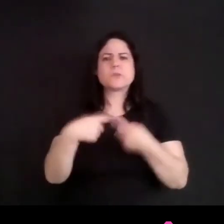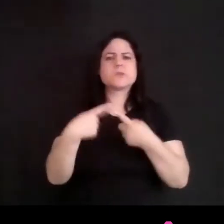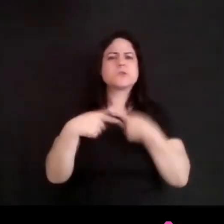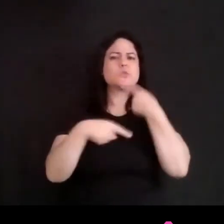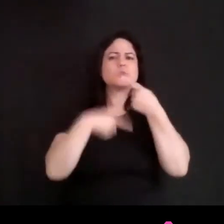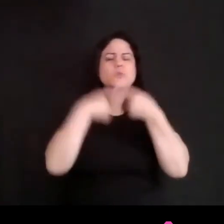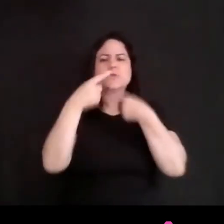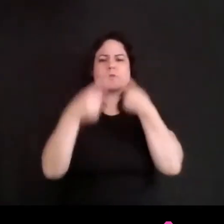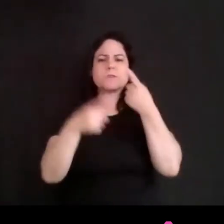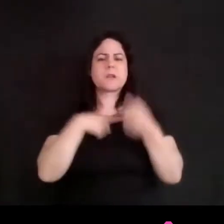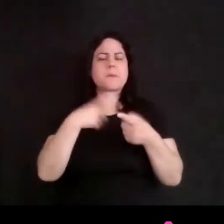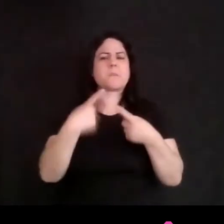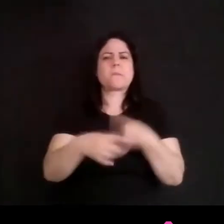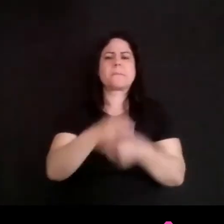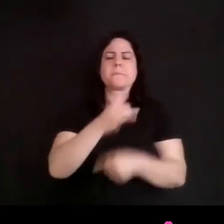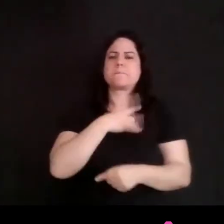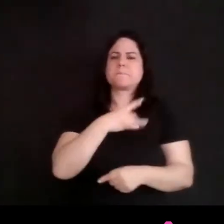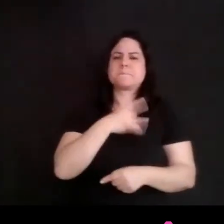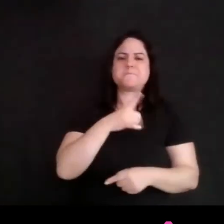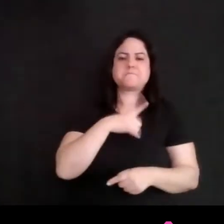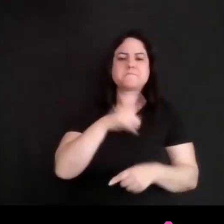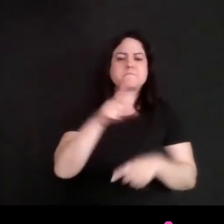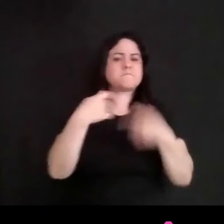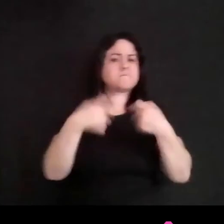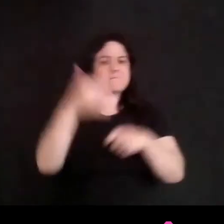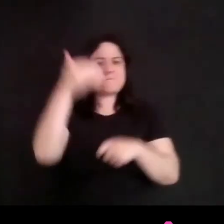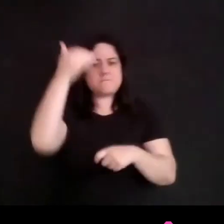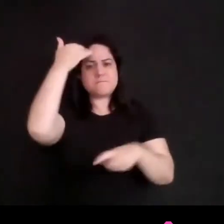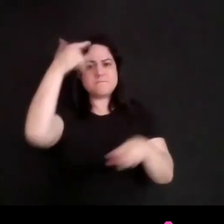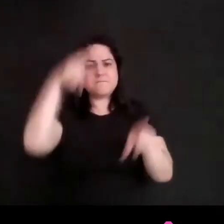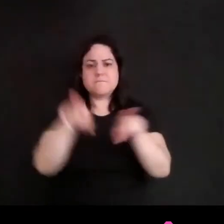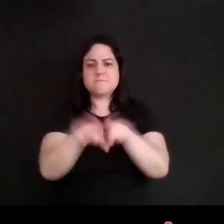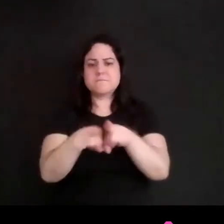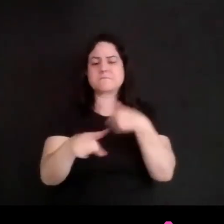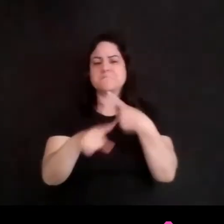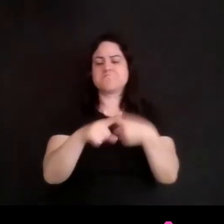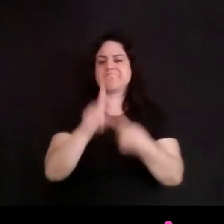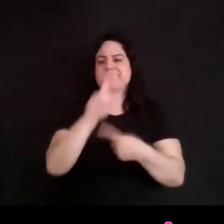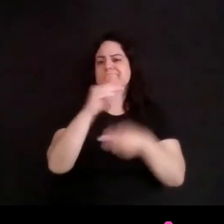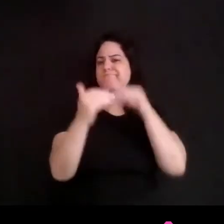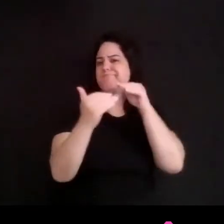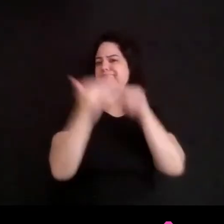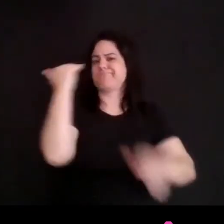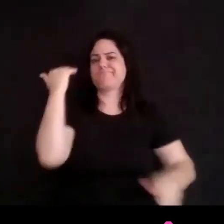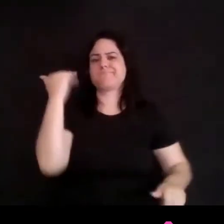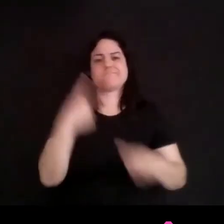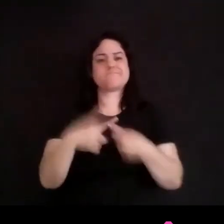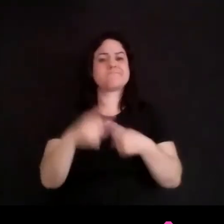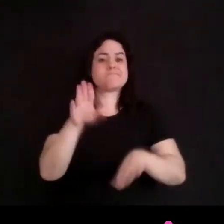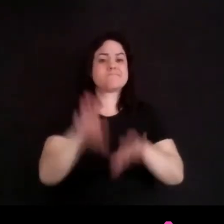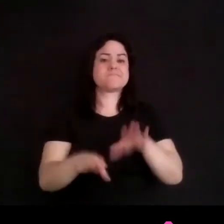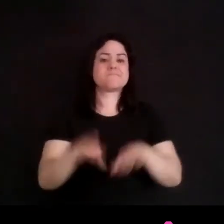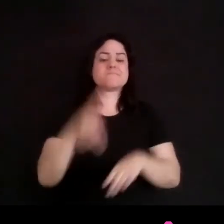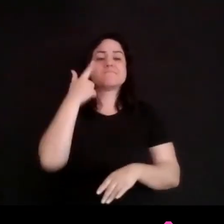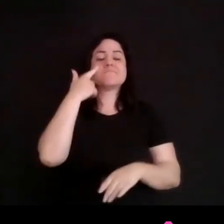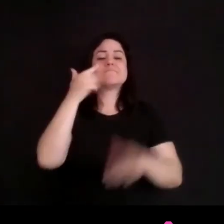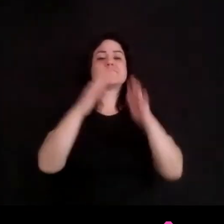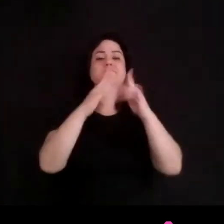porque está com medo. Nem precisa se sentir culpado porque não concorda. Porque às vezes você também ouve na igreja, né,